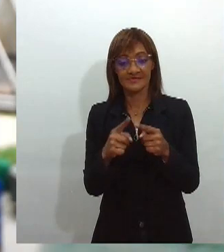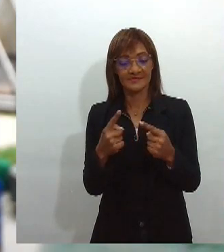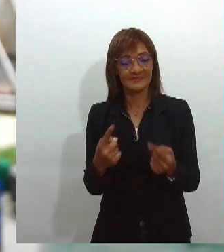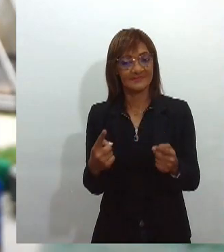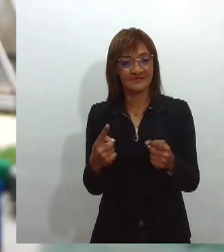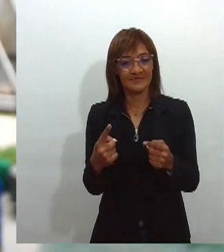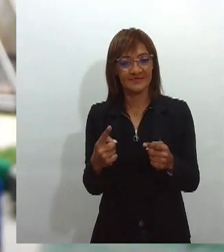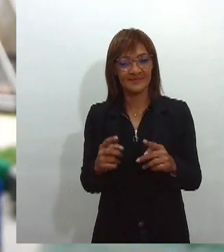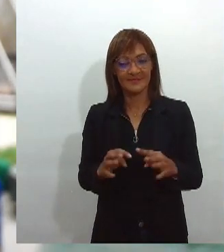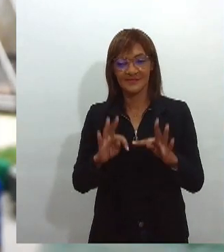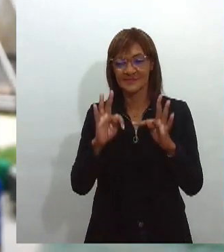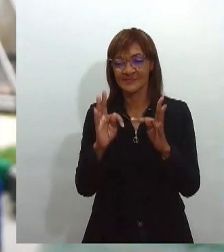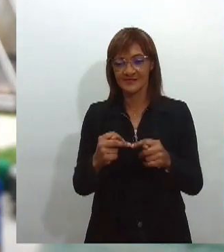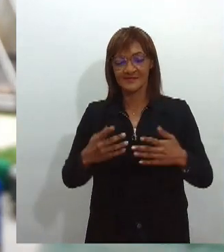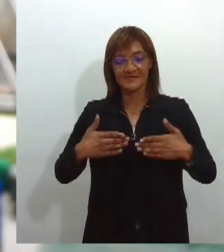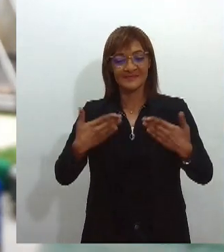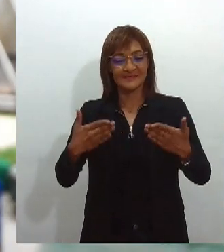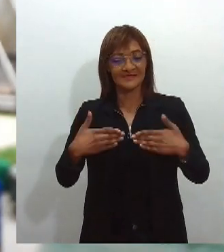alegria, né?